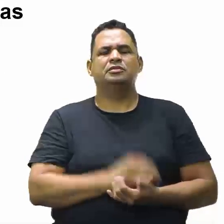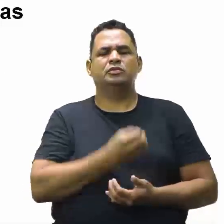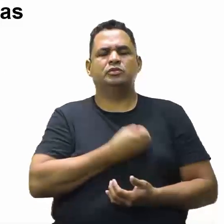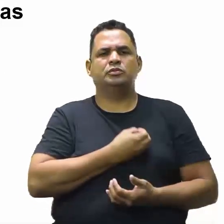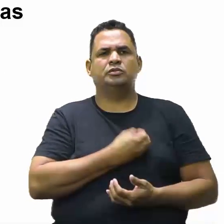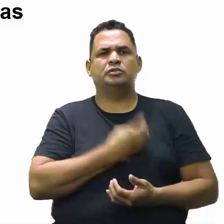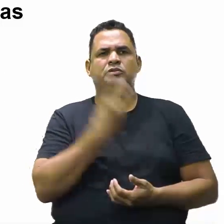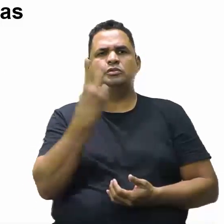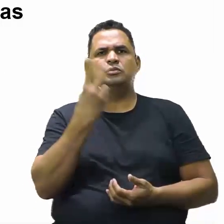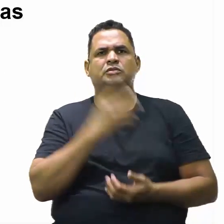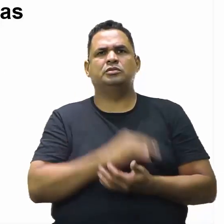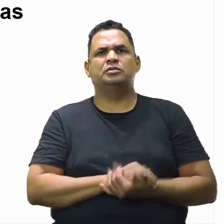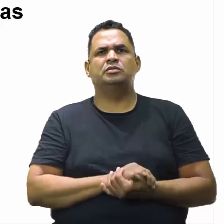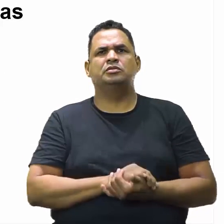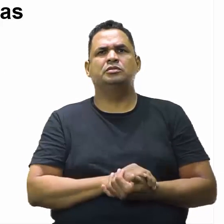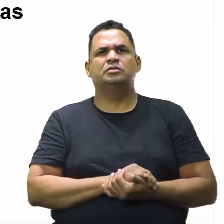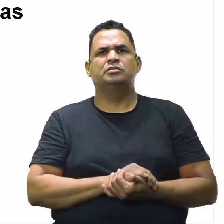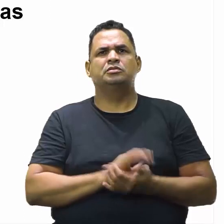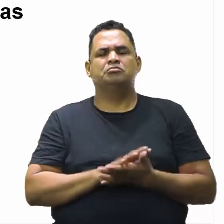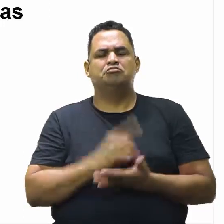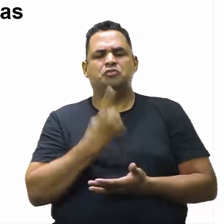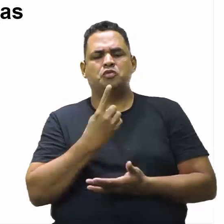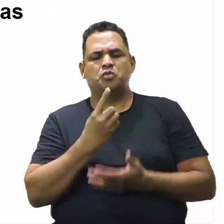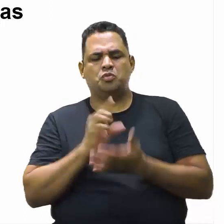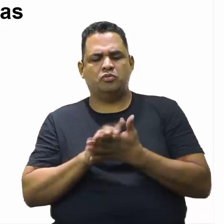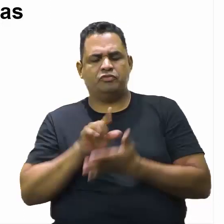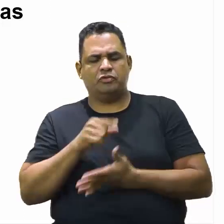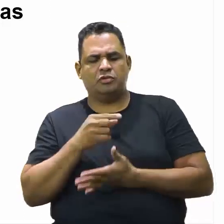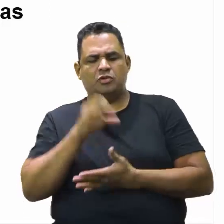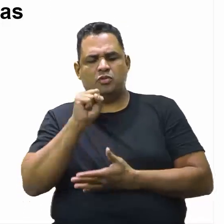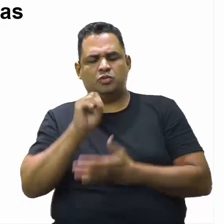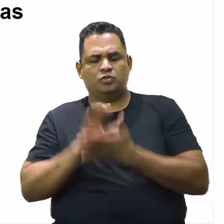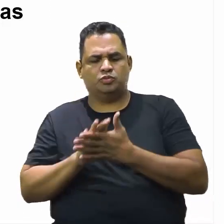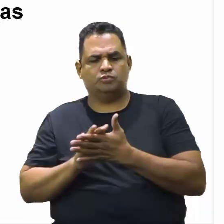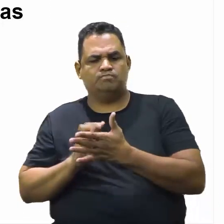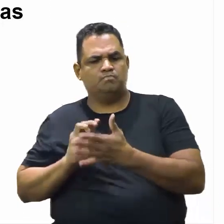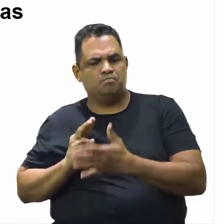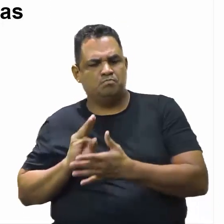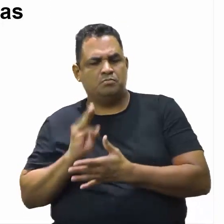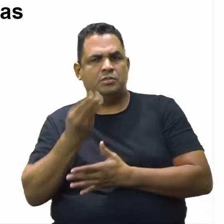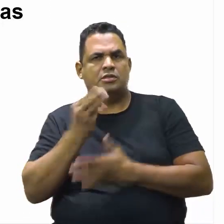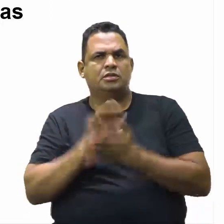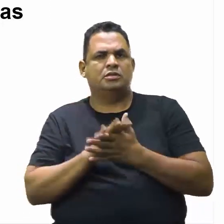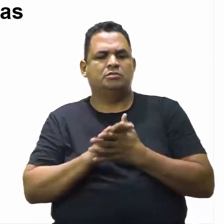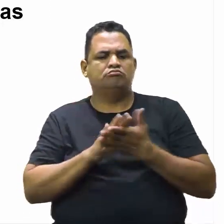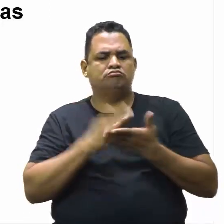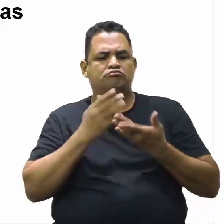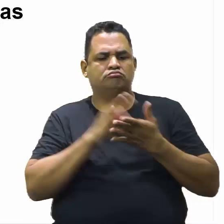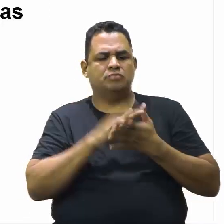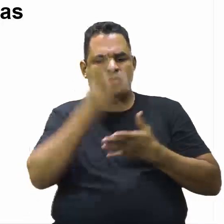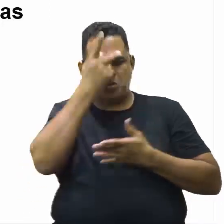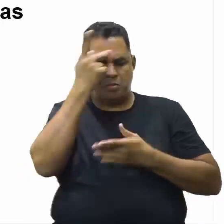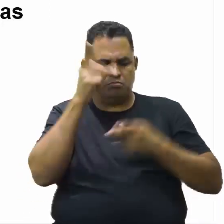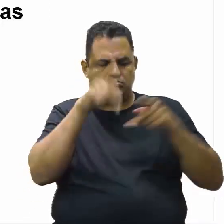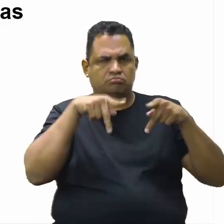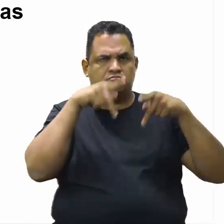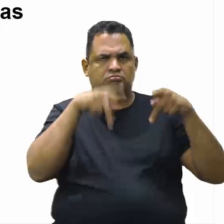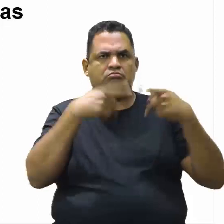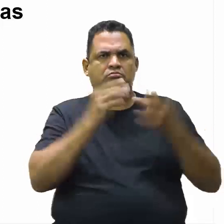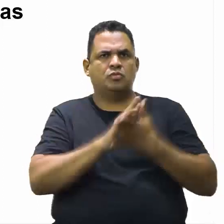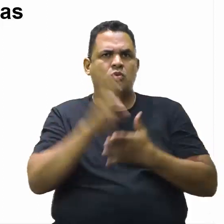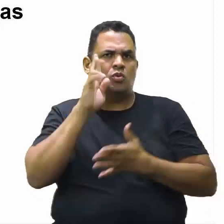Questão 2. Com mais de 1,8 milhão de habitantes, Rondônia é o terceiro estado mais populoso da região